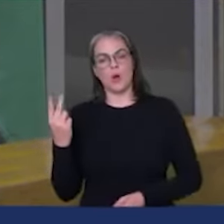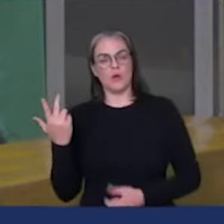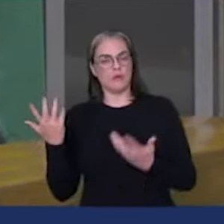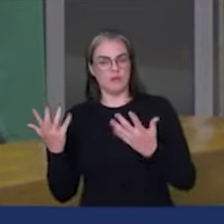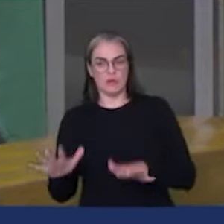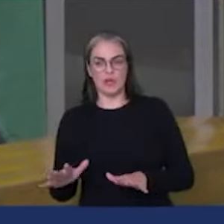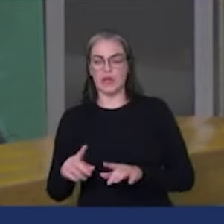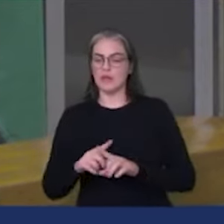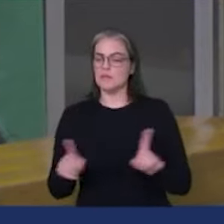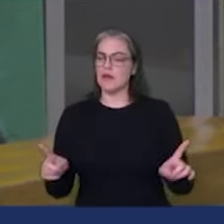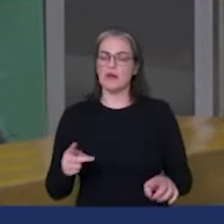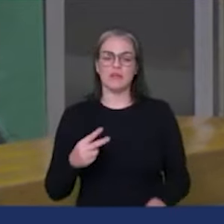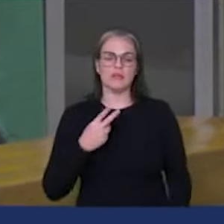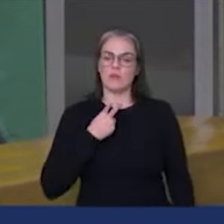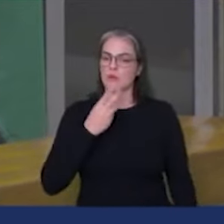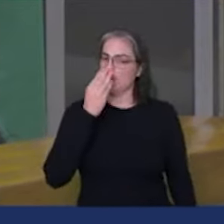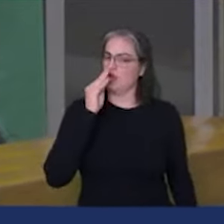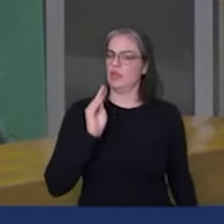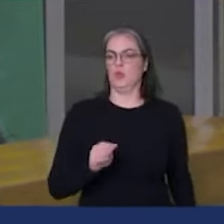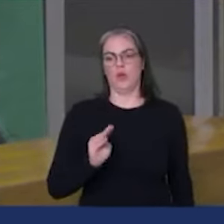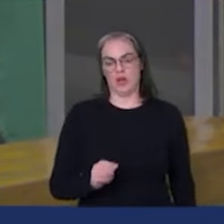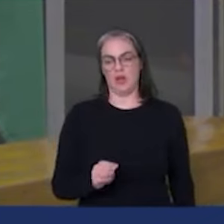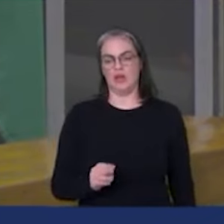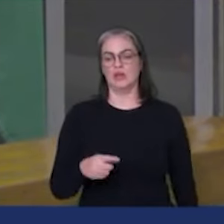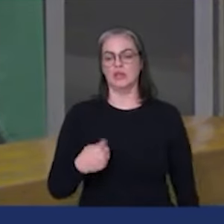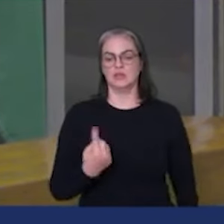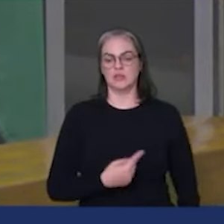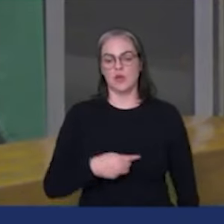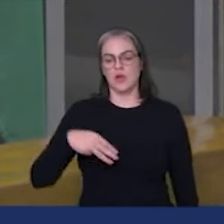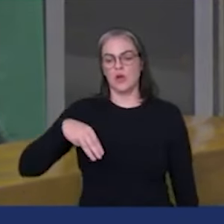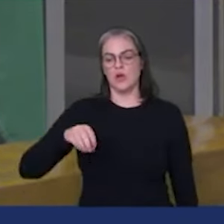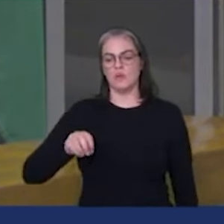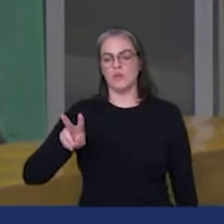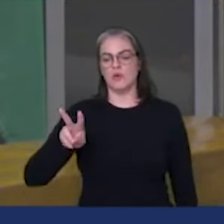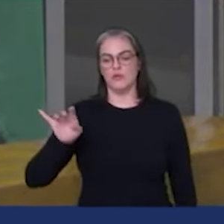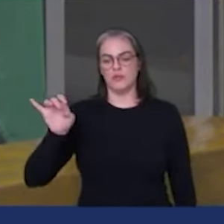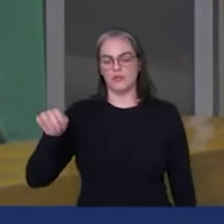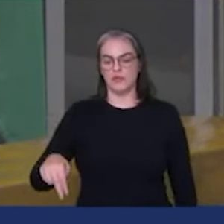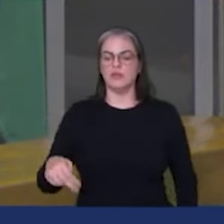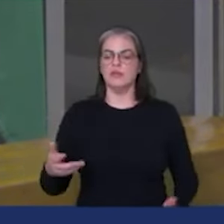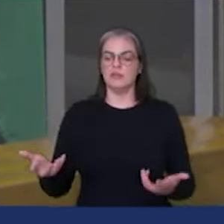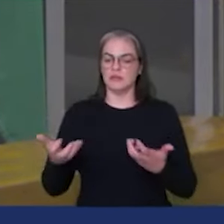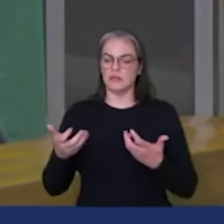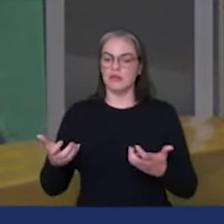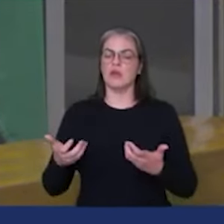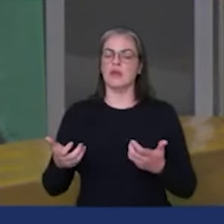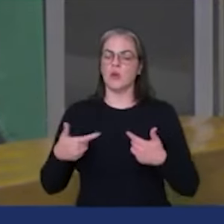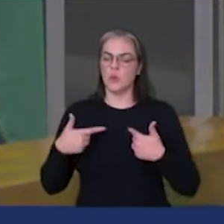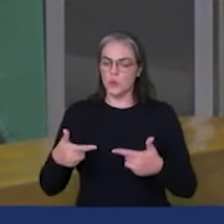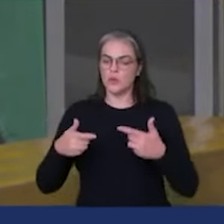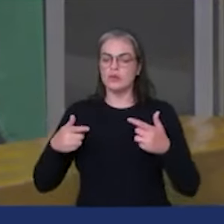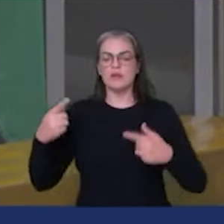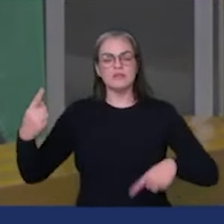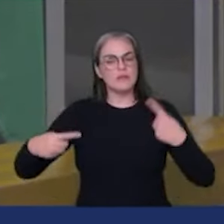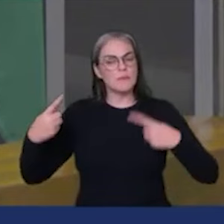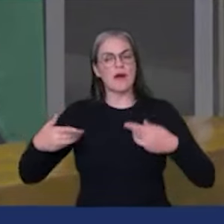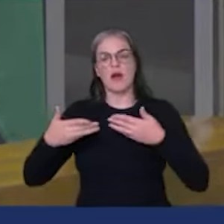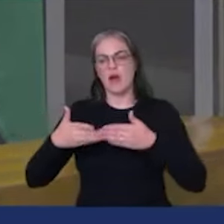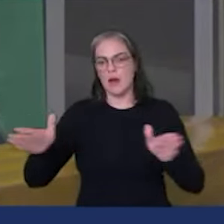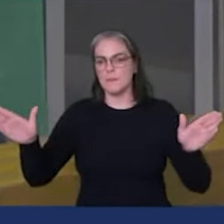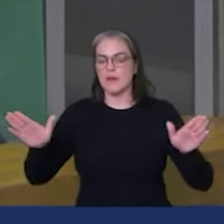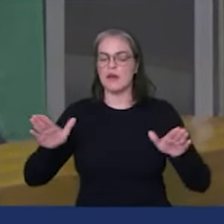podemos fechar os olhos para isso. Portanto, nós do MUVIM lutaremos para que seja feito um amplo debate, convocando a